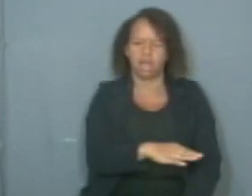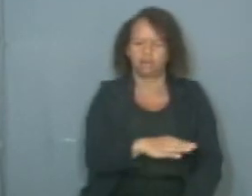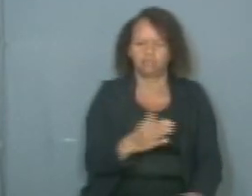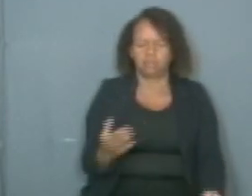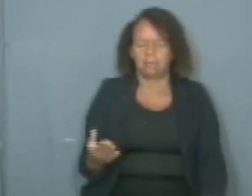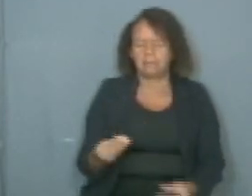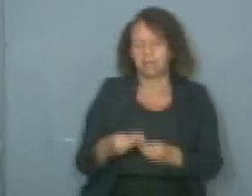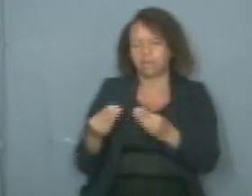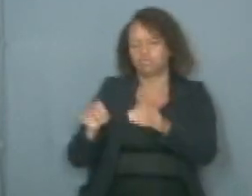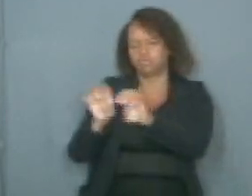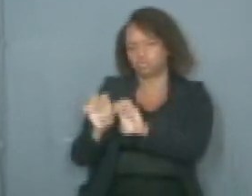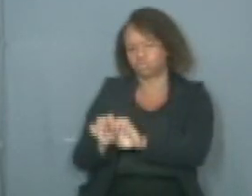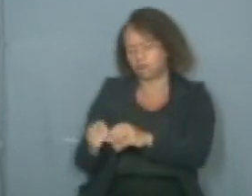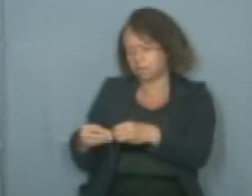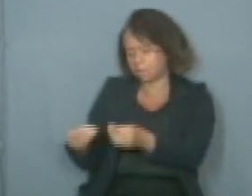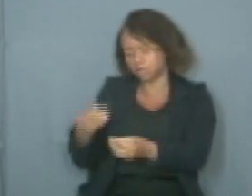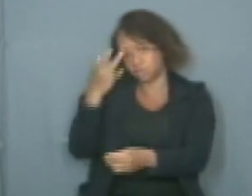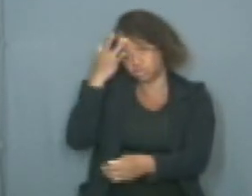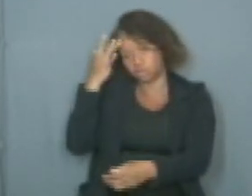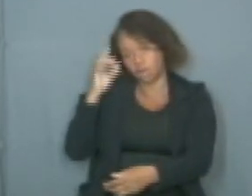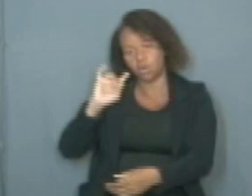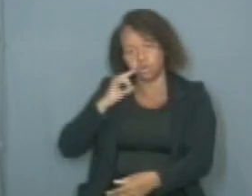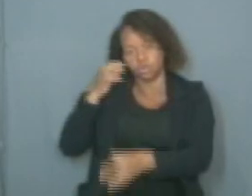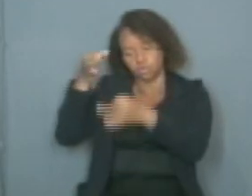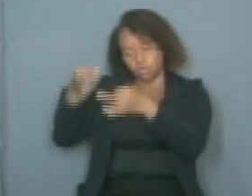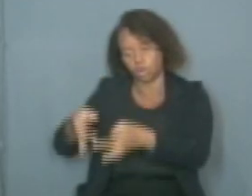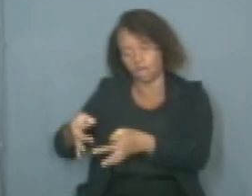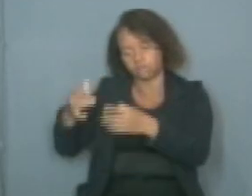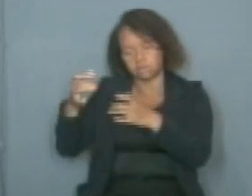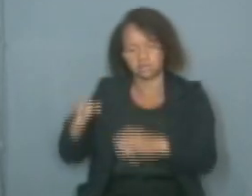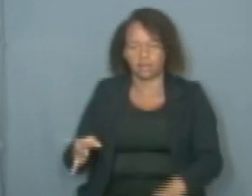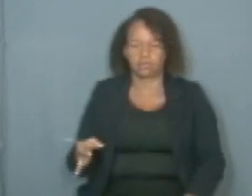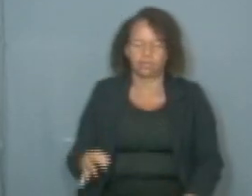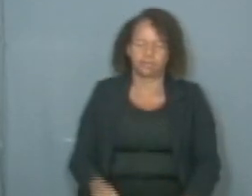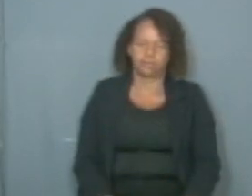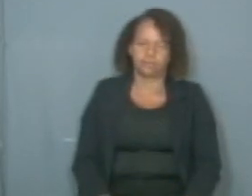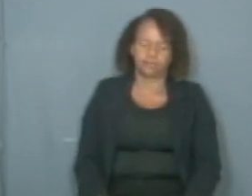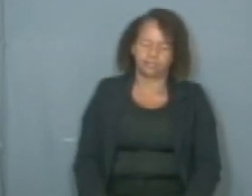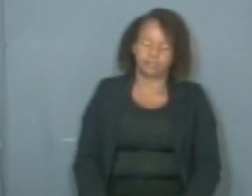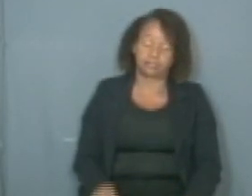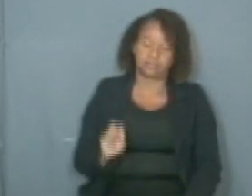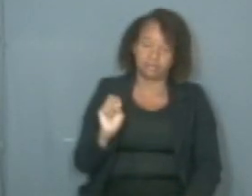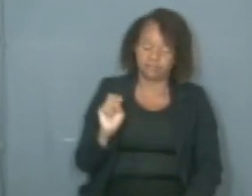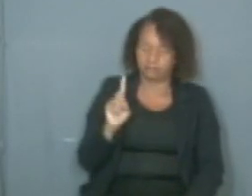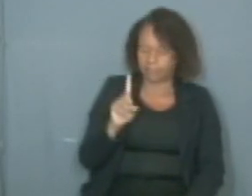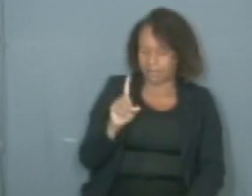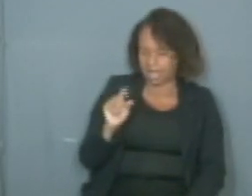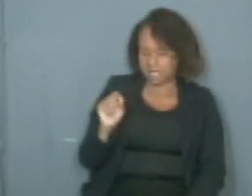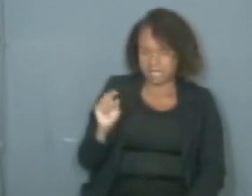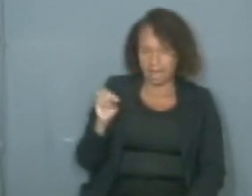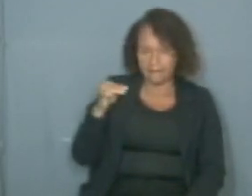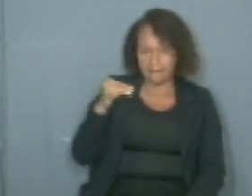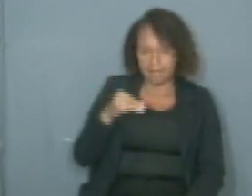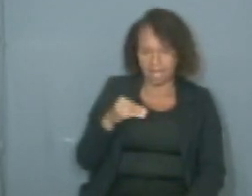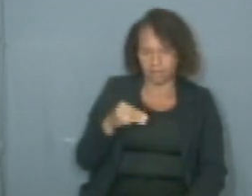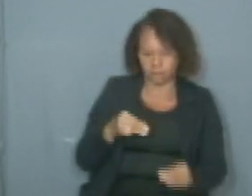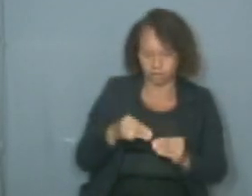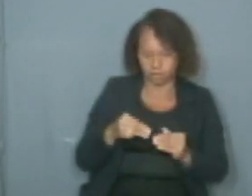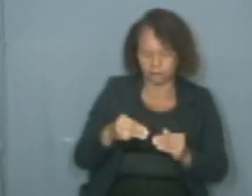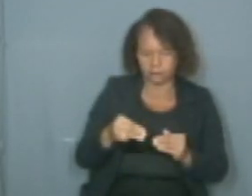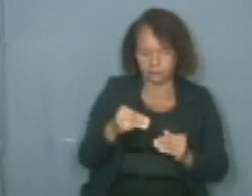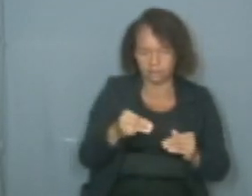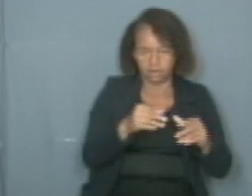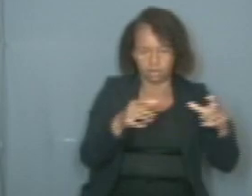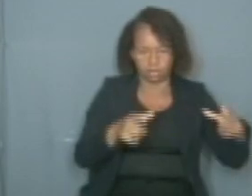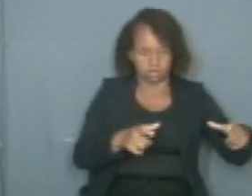se dá a estrutura para que as pessoas joguem o lixo no lugar certo. Se a cada 100 metros tem um container de lixo para a pessoa